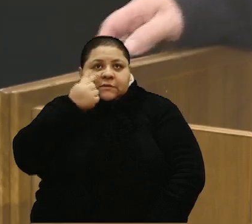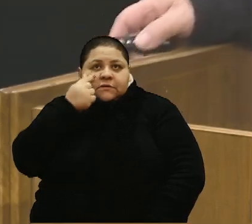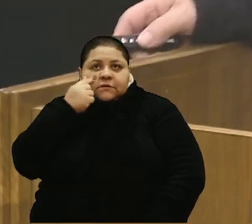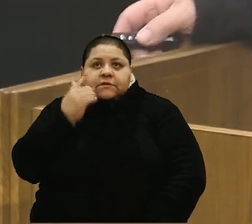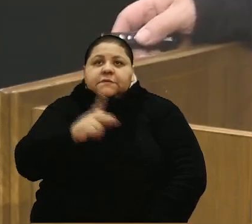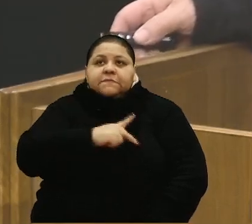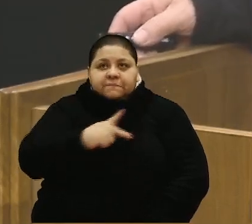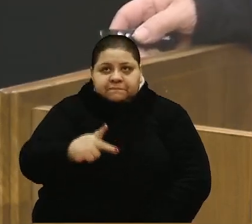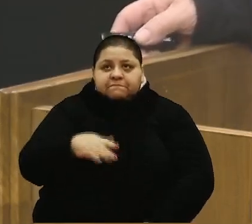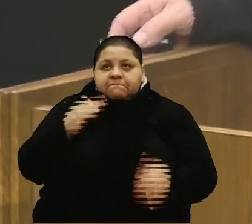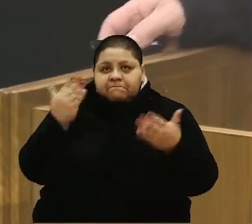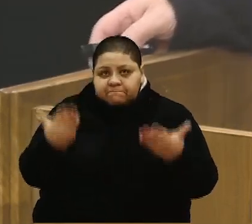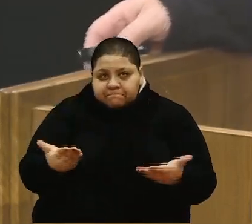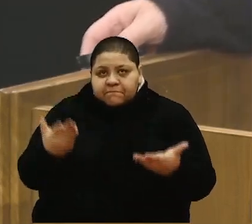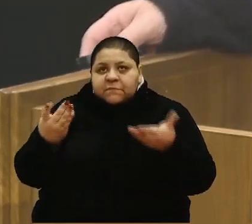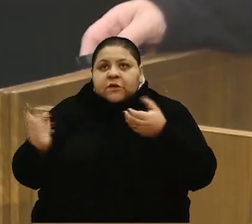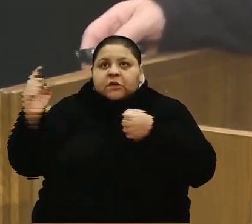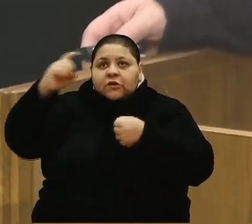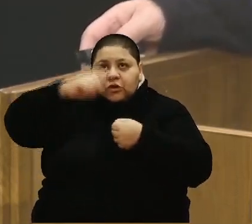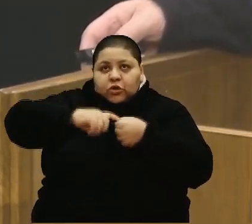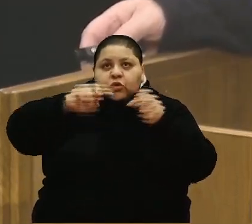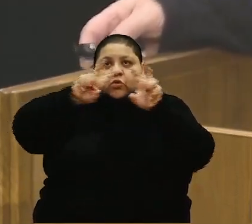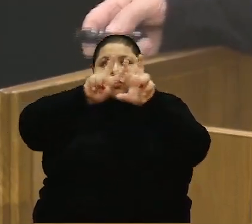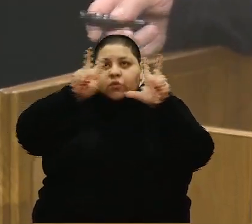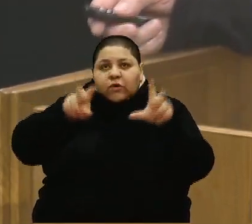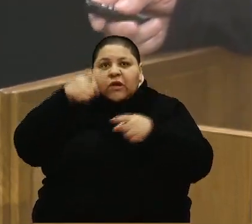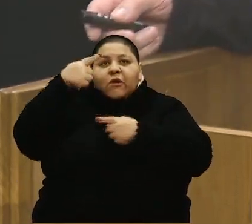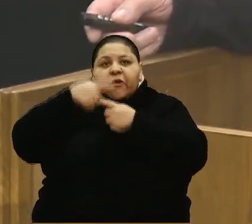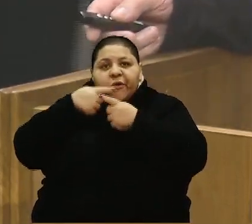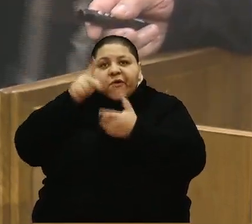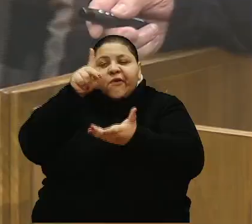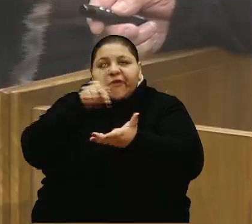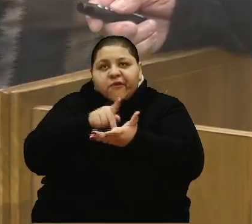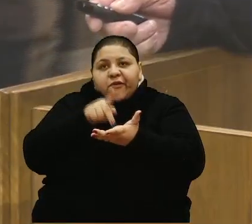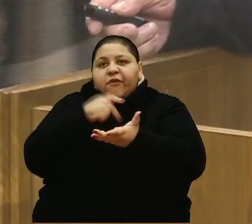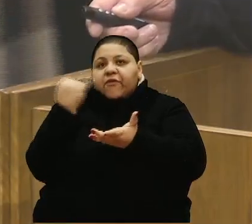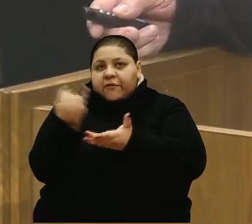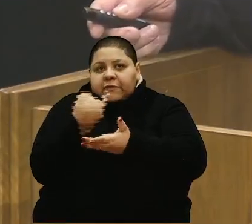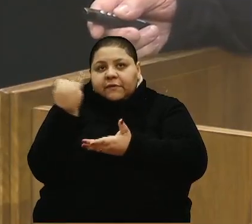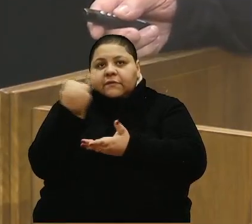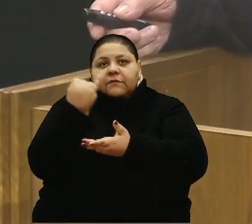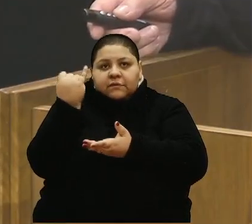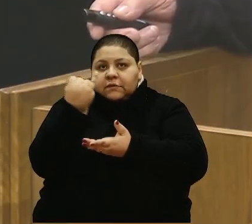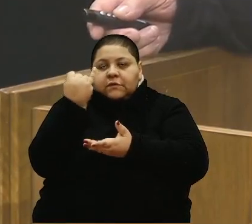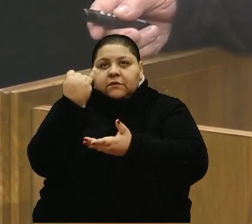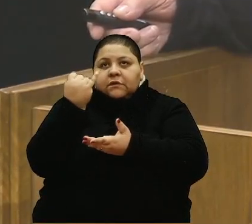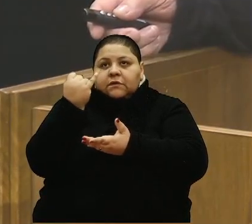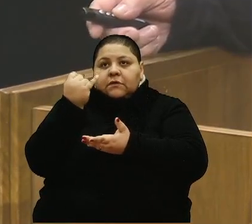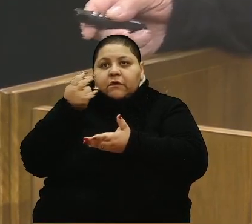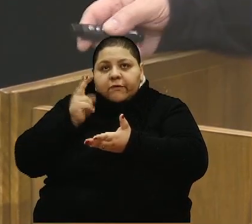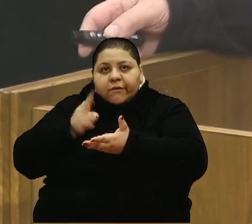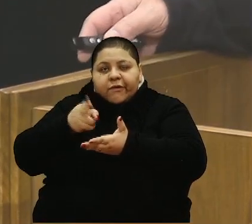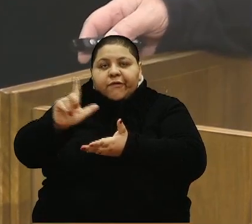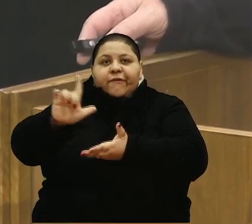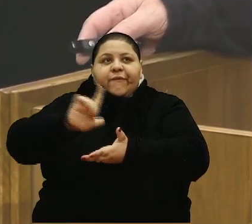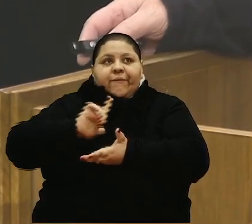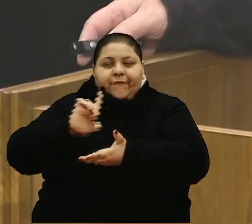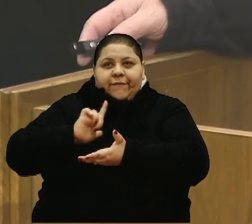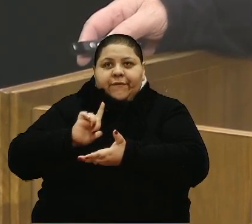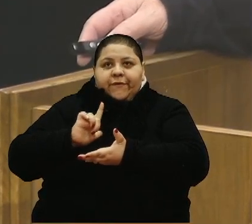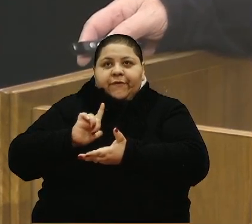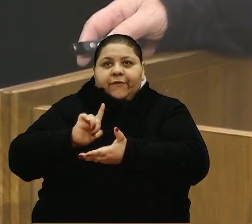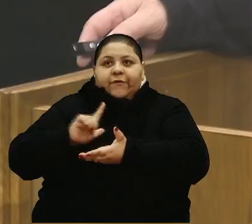não, senhor presidente, então retomo o assunto, porque de fato ele é muito importante. Prosseguindo aí, nós temos então